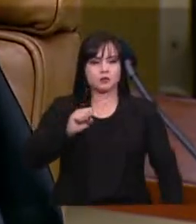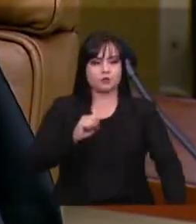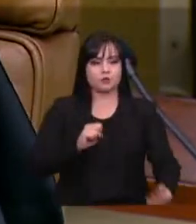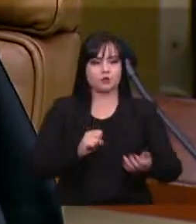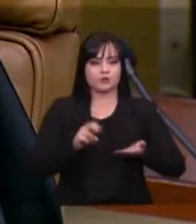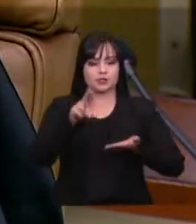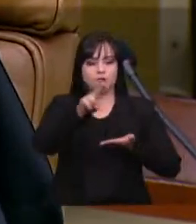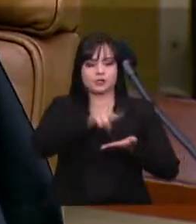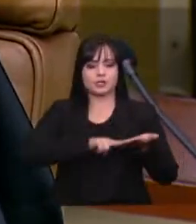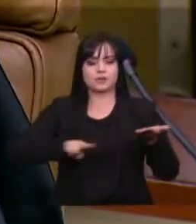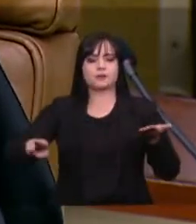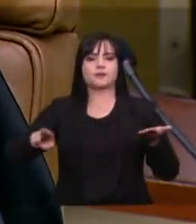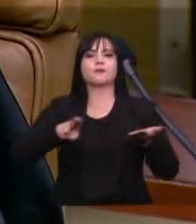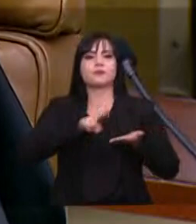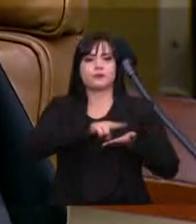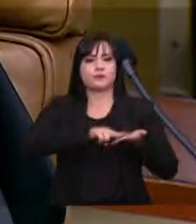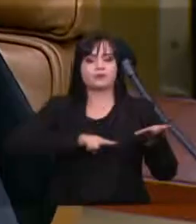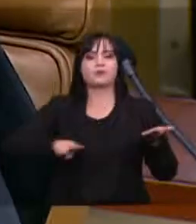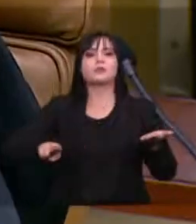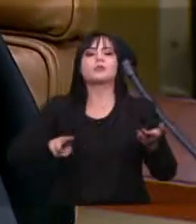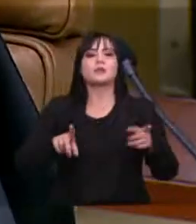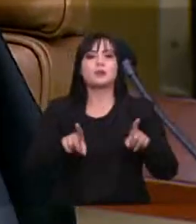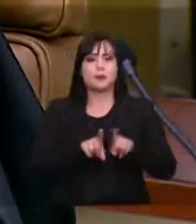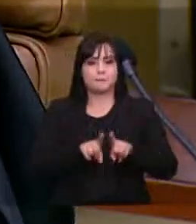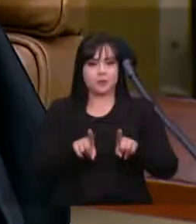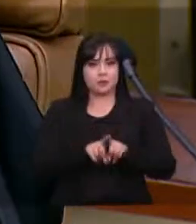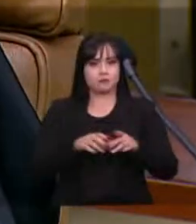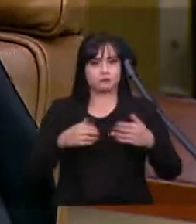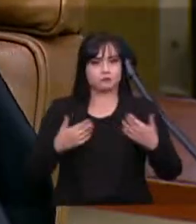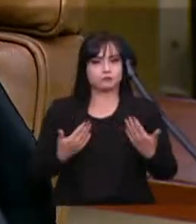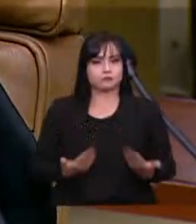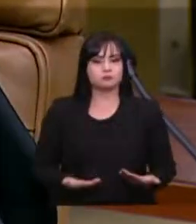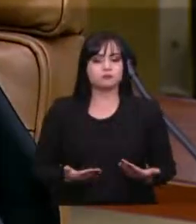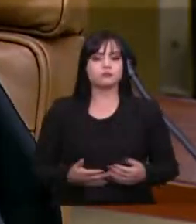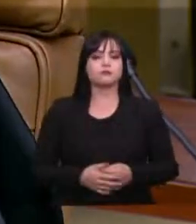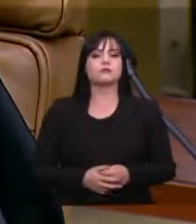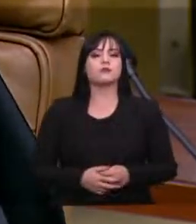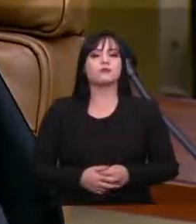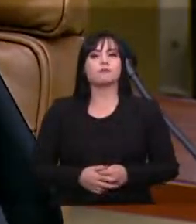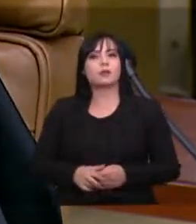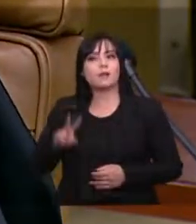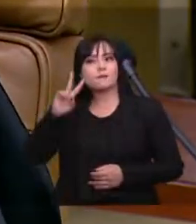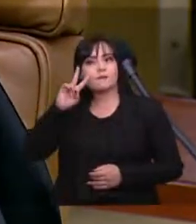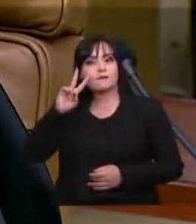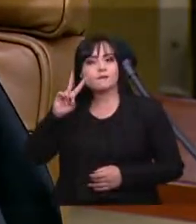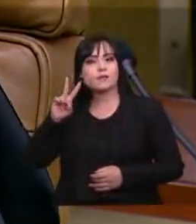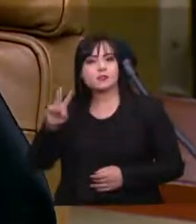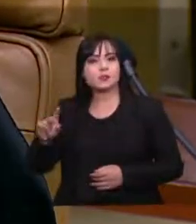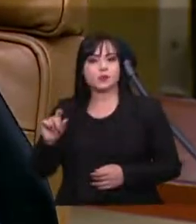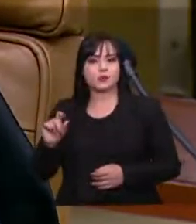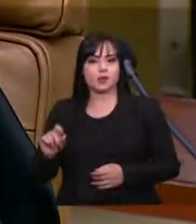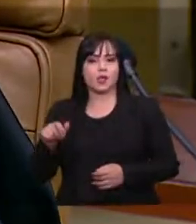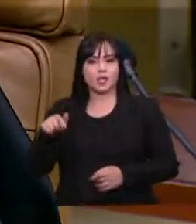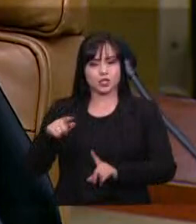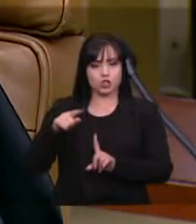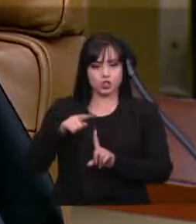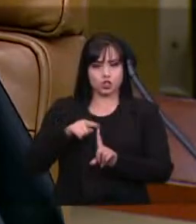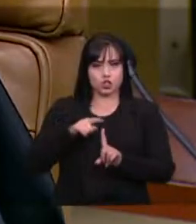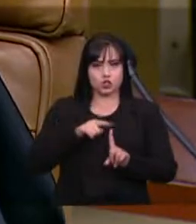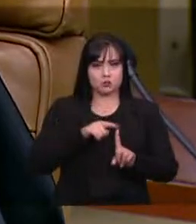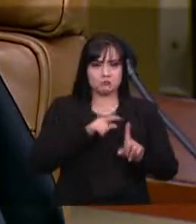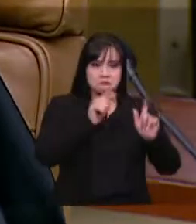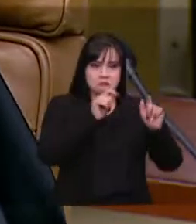2000 e de mérida 2003 e com isso civisa com esse tipo de